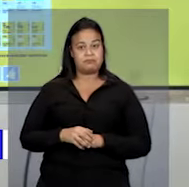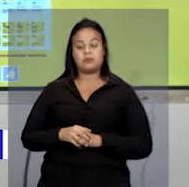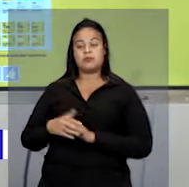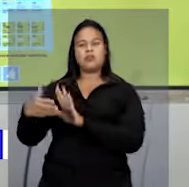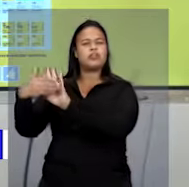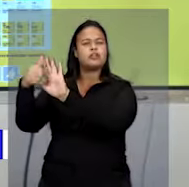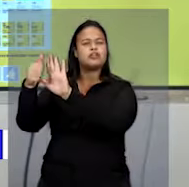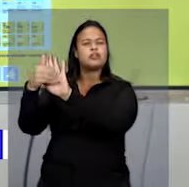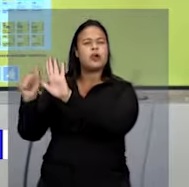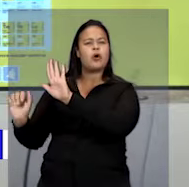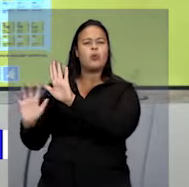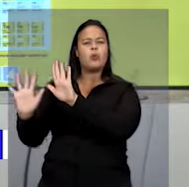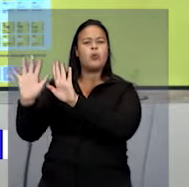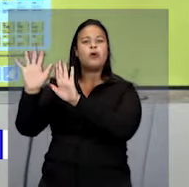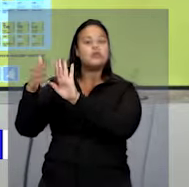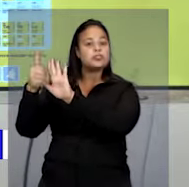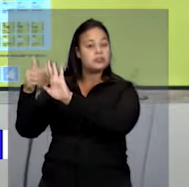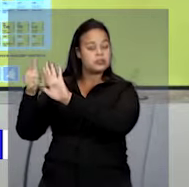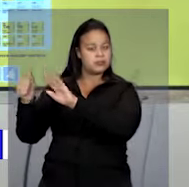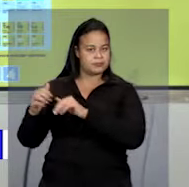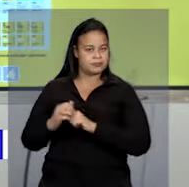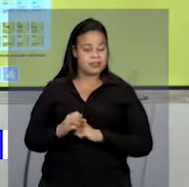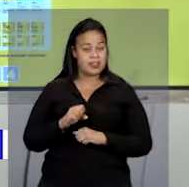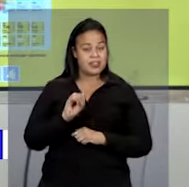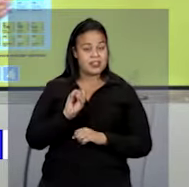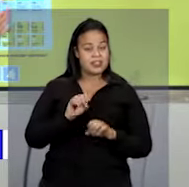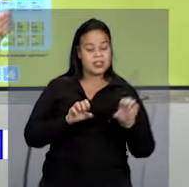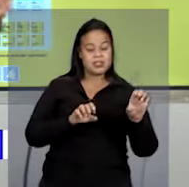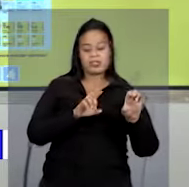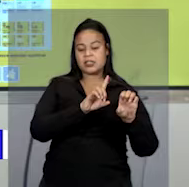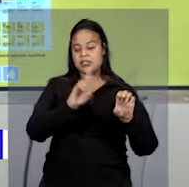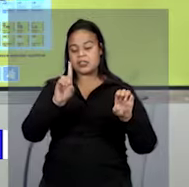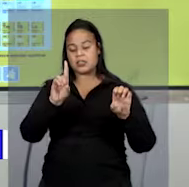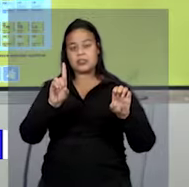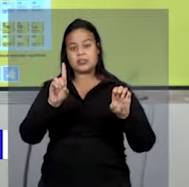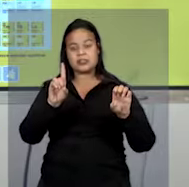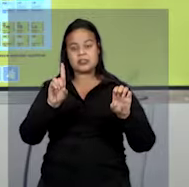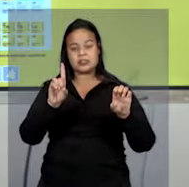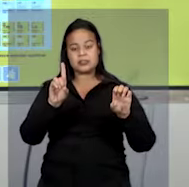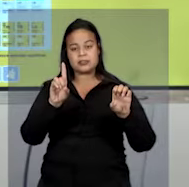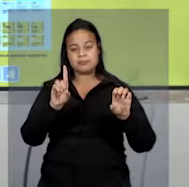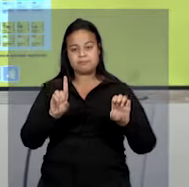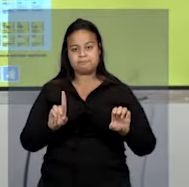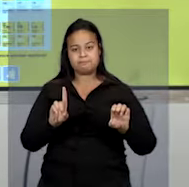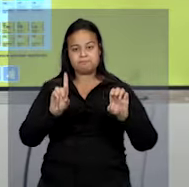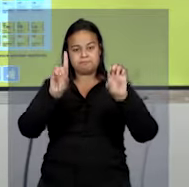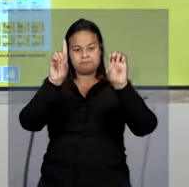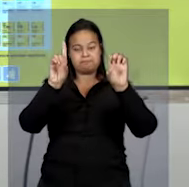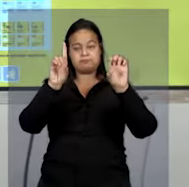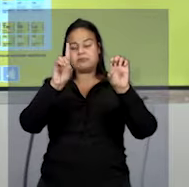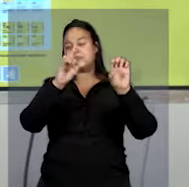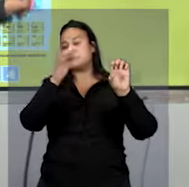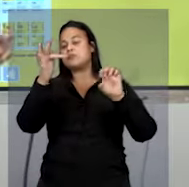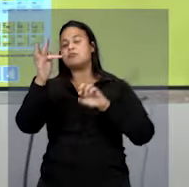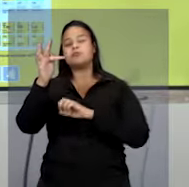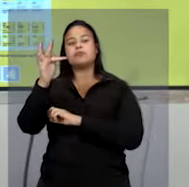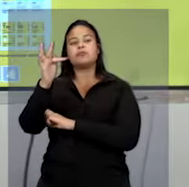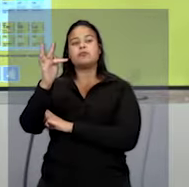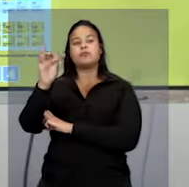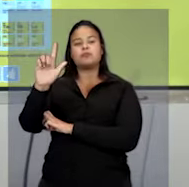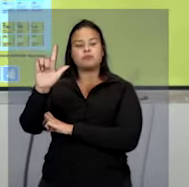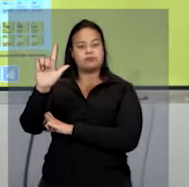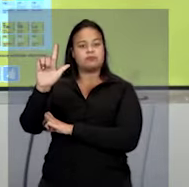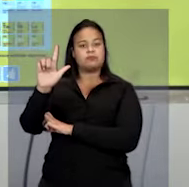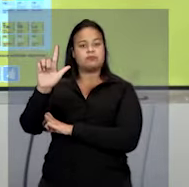tá? Então, se eu caminho da esquerda para a direita, de baixo para cima, esse elemento aqui, o flúor, ele é o mais